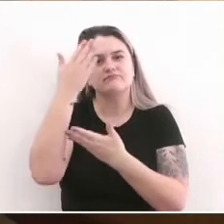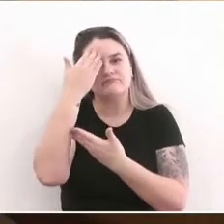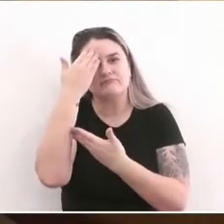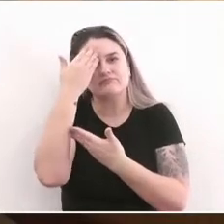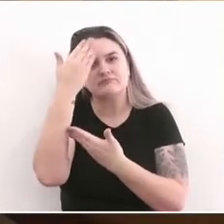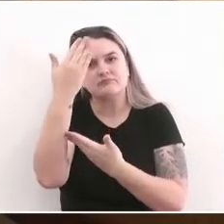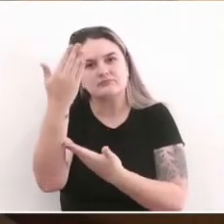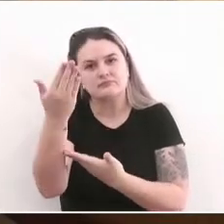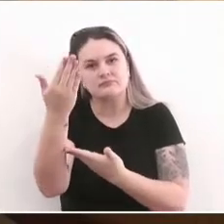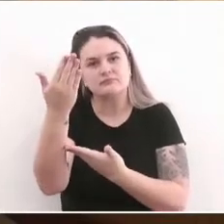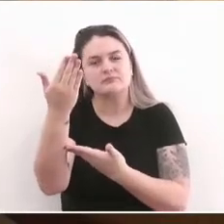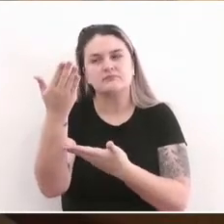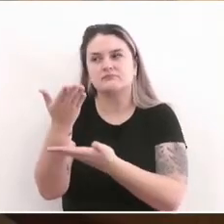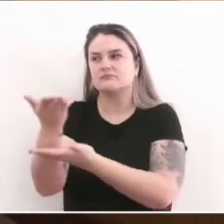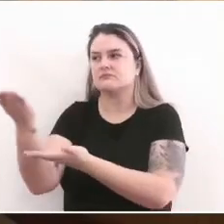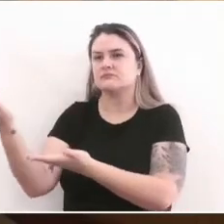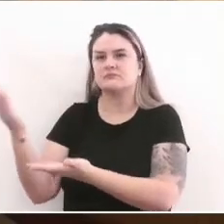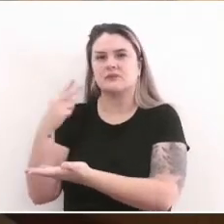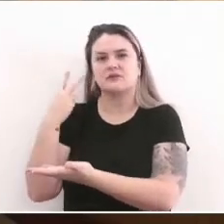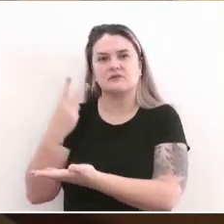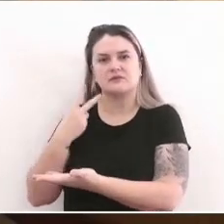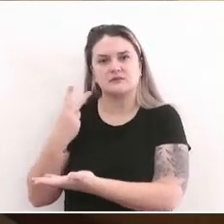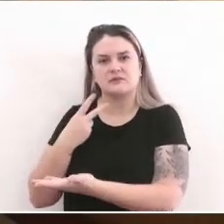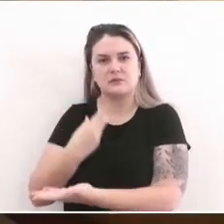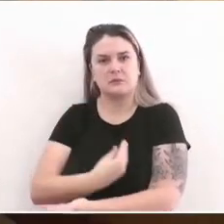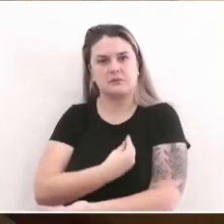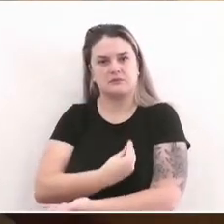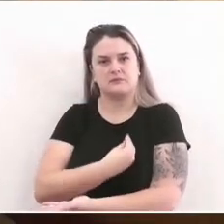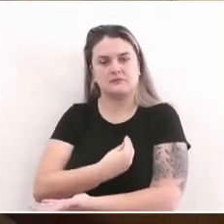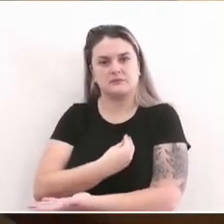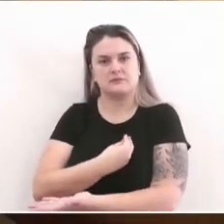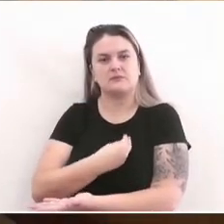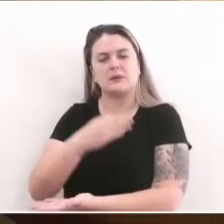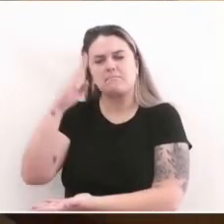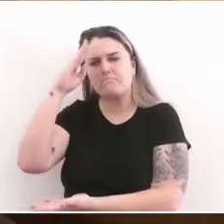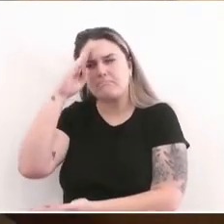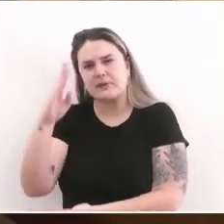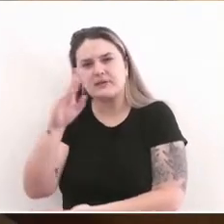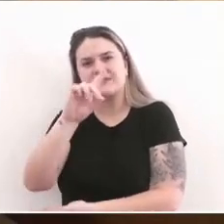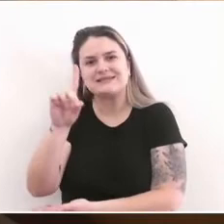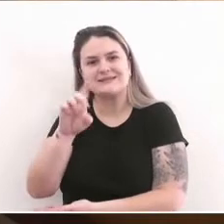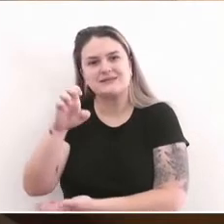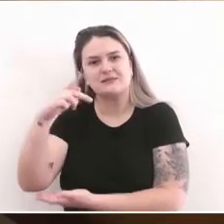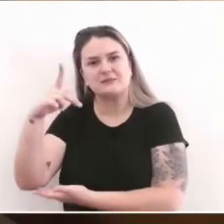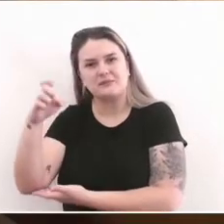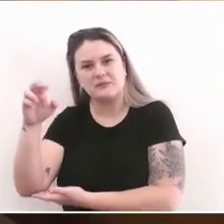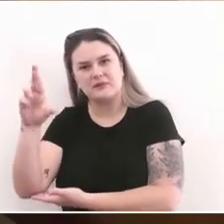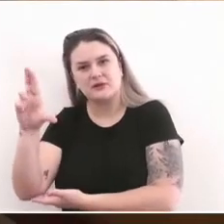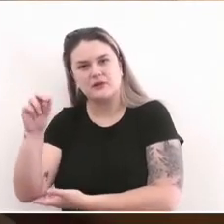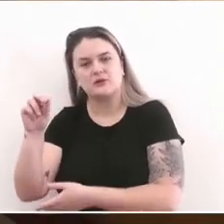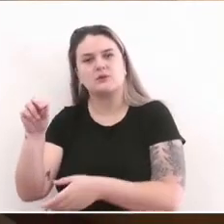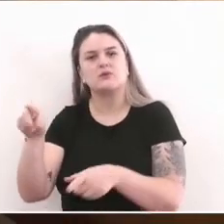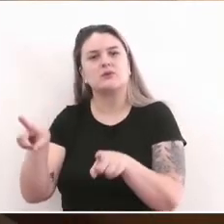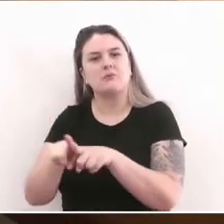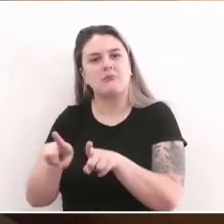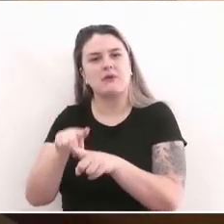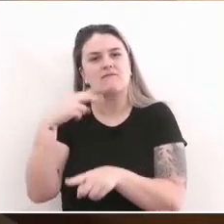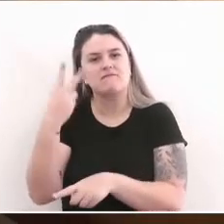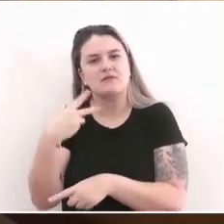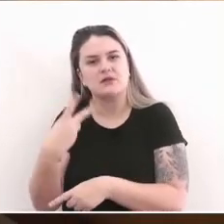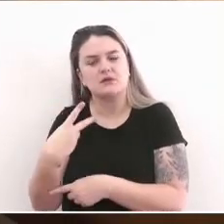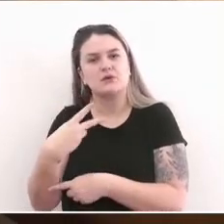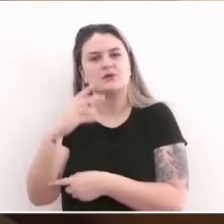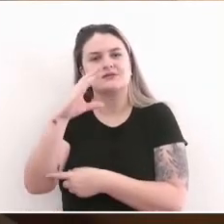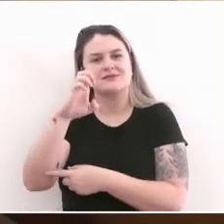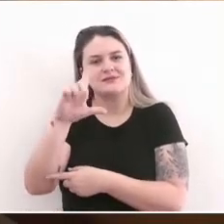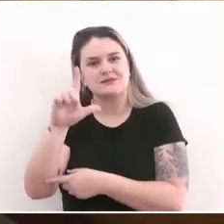agradecer aos nossos vereadores, principalmente o Zé Pedro, o Celso Rocha, que estão em loco acompanhando